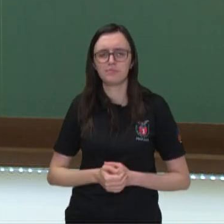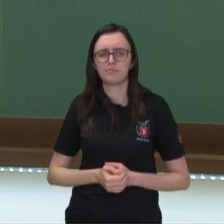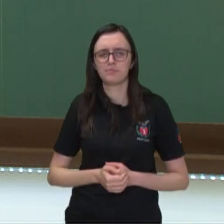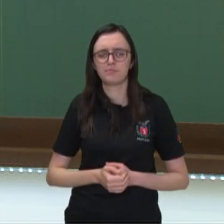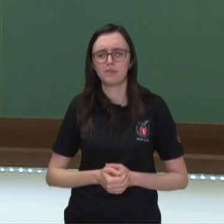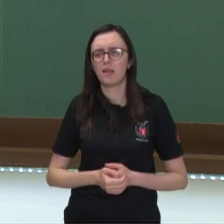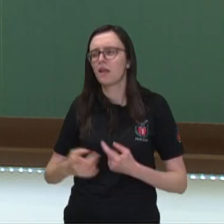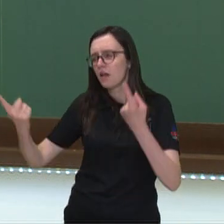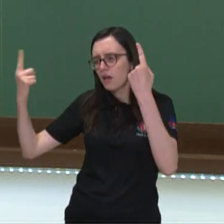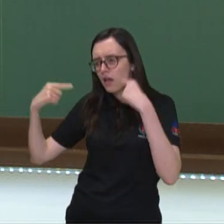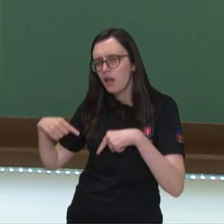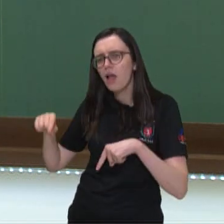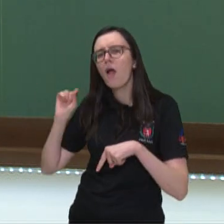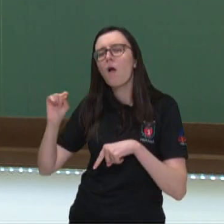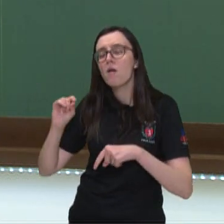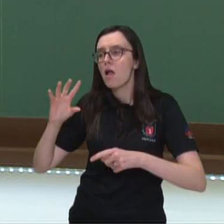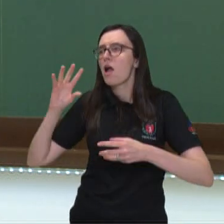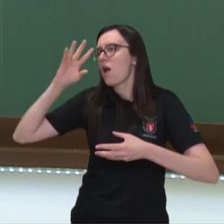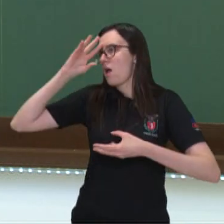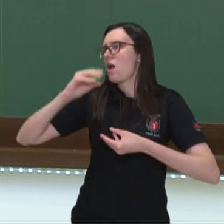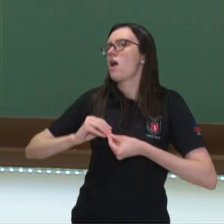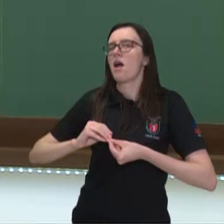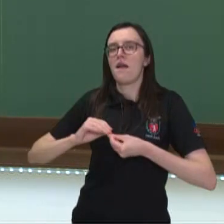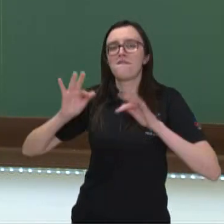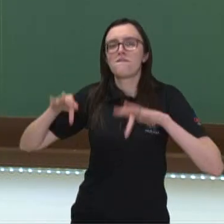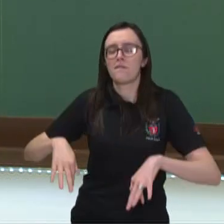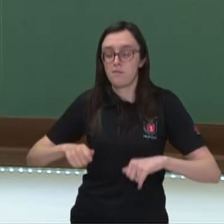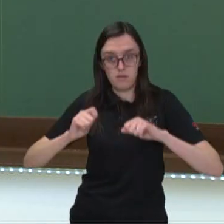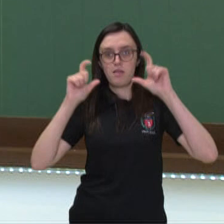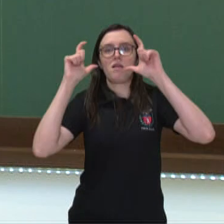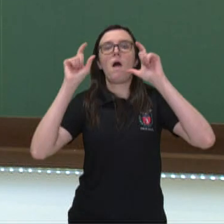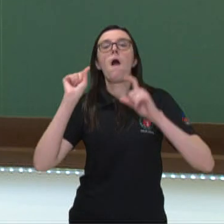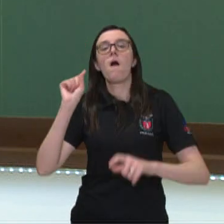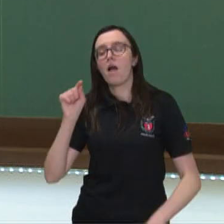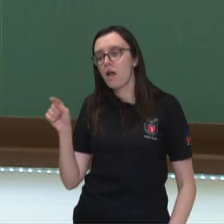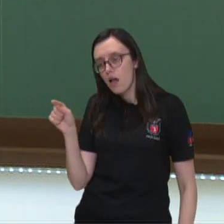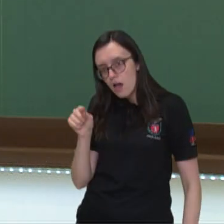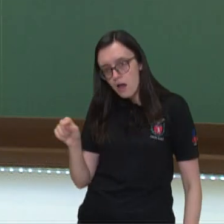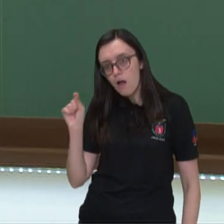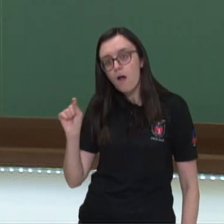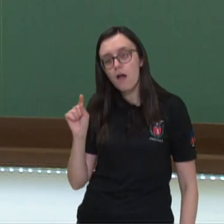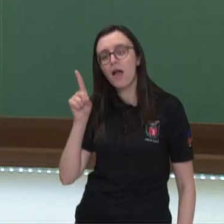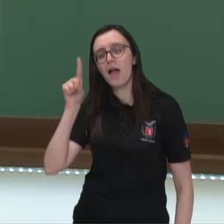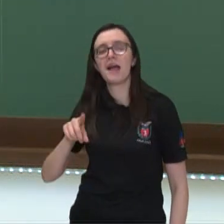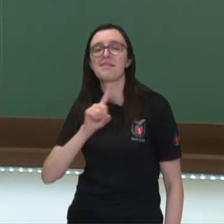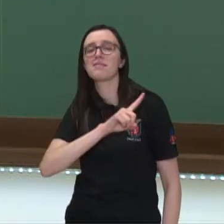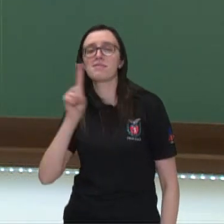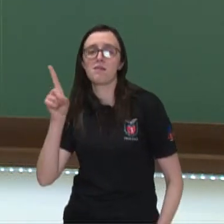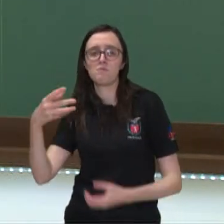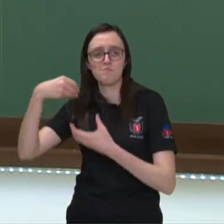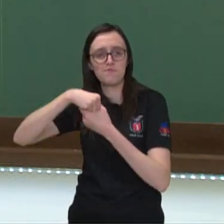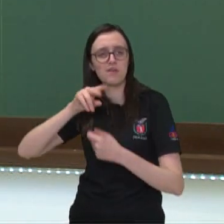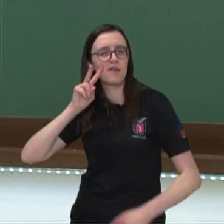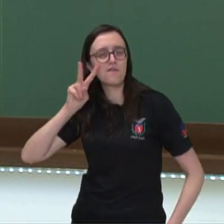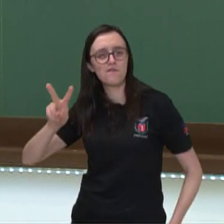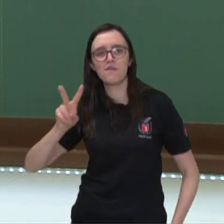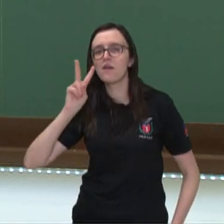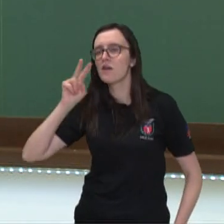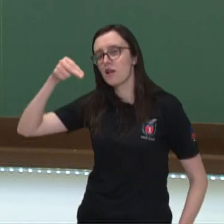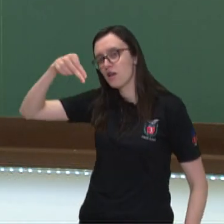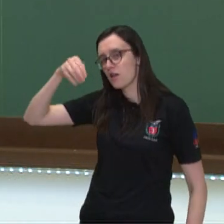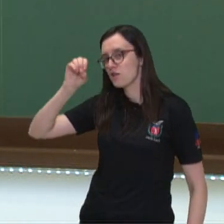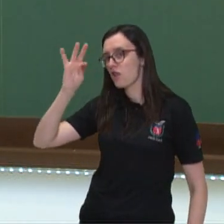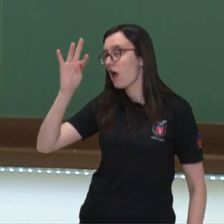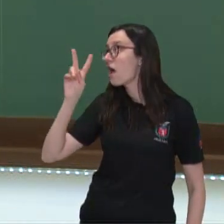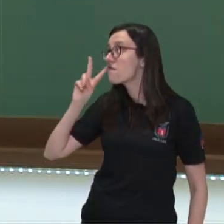é a conclusão que ele chegou? I'm not actually a person. Está no quê? Na negativa. Olha lá o